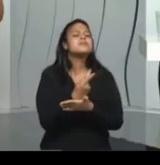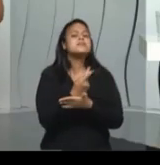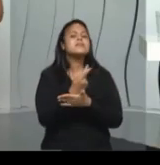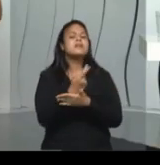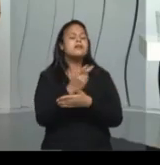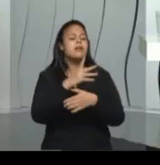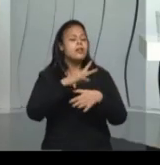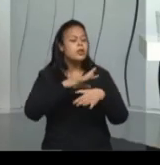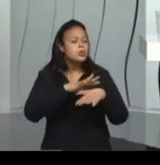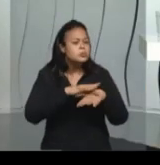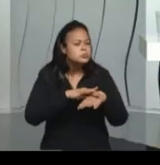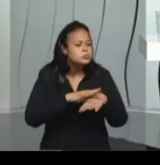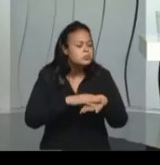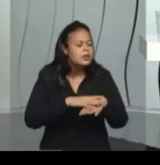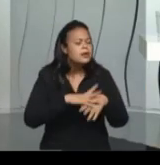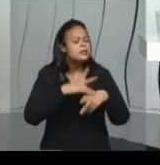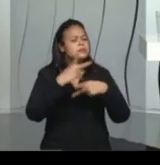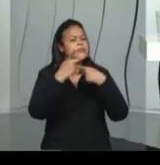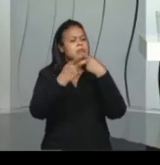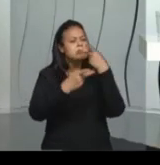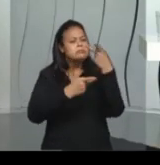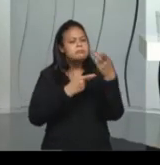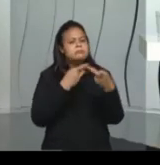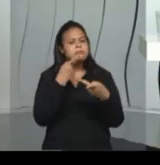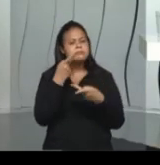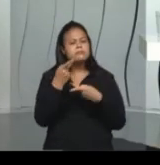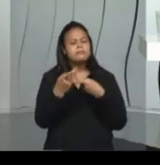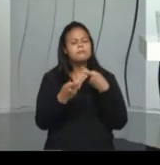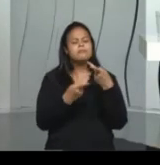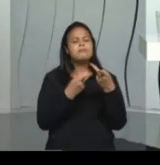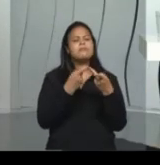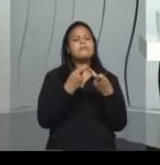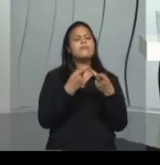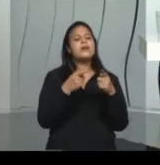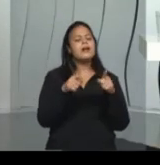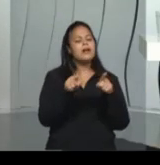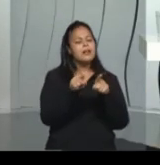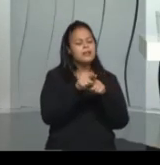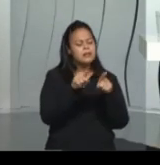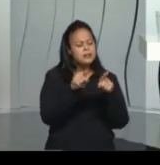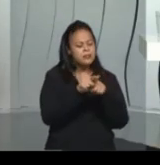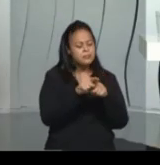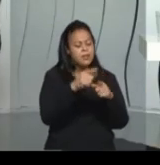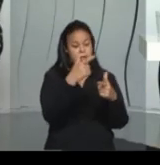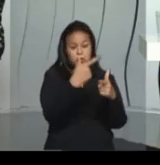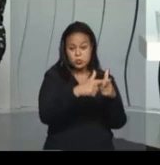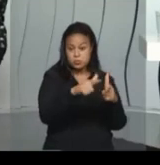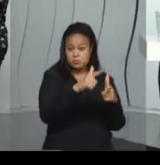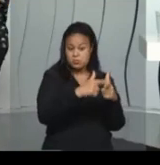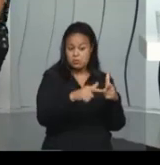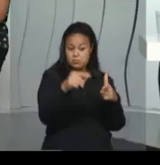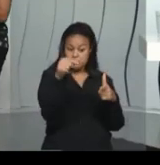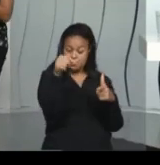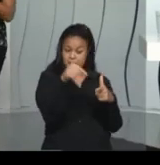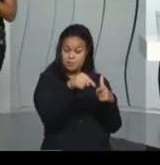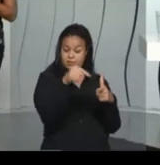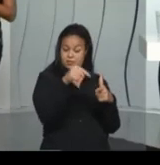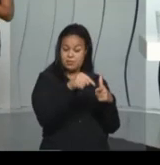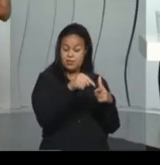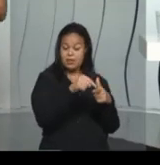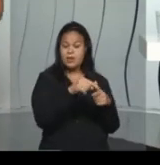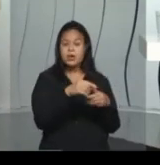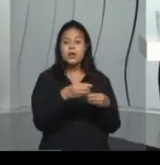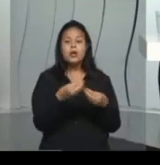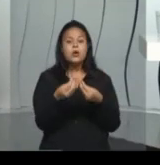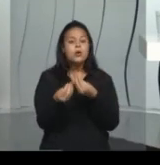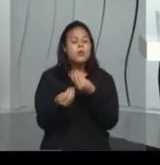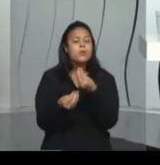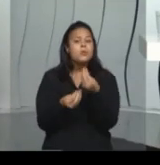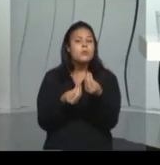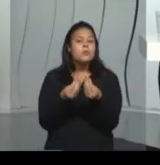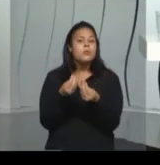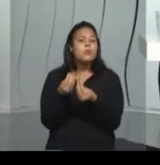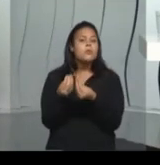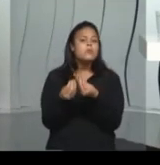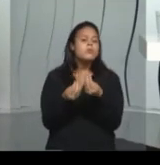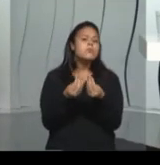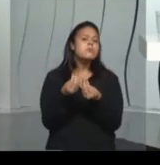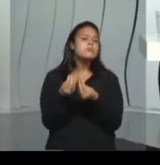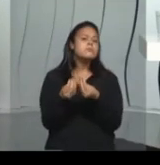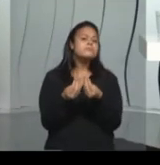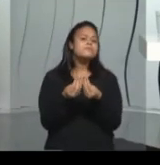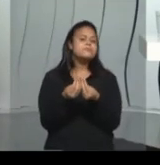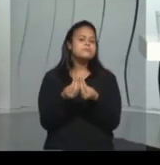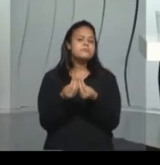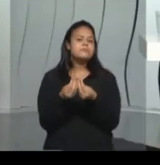mesmo dessa questão ali, marcando para a gente a situação, e o desfecho, que é aquele momento em que